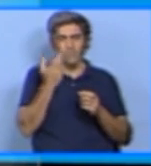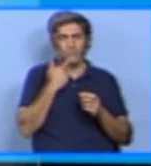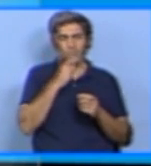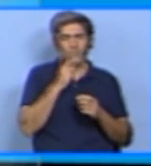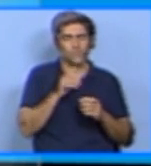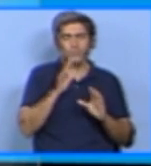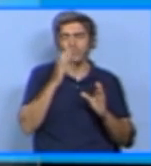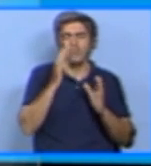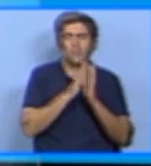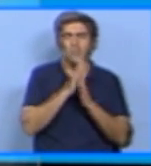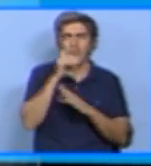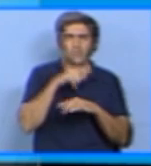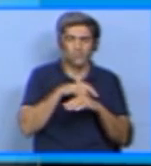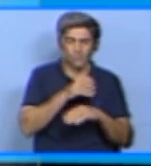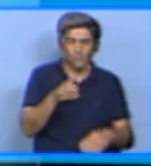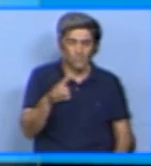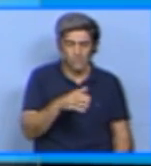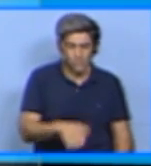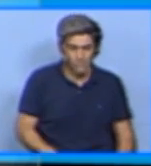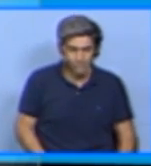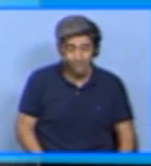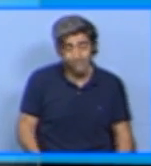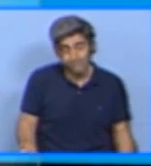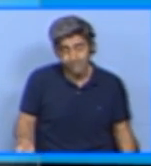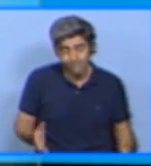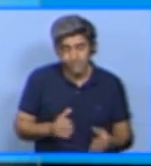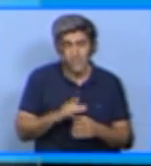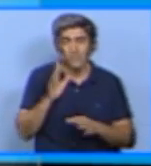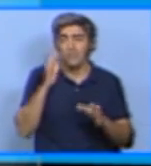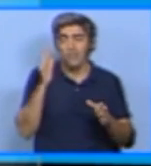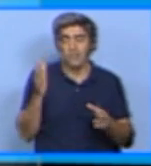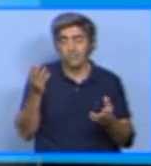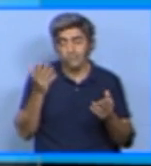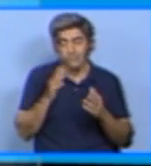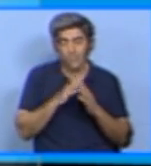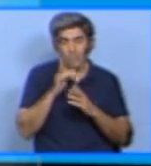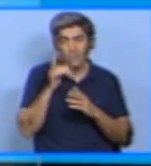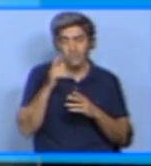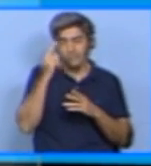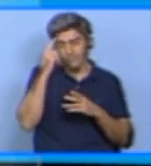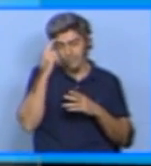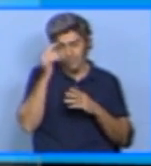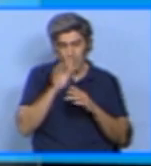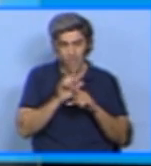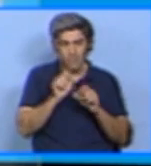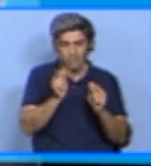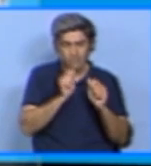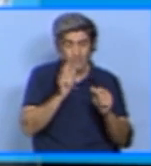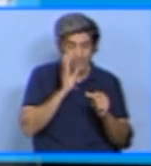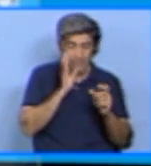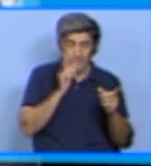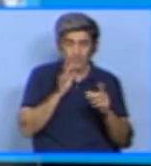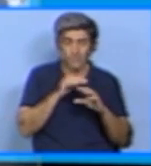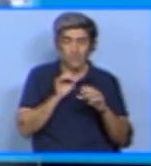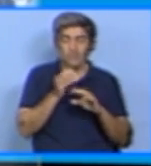pergunta onde está Deus nesses momentos? Existe essa limitidade, mas Deus onde é que está? Está a inquietar a nossa consciência, a dizer, viram, não fizeram